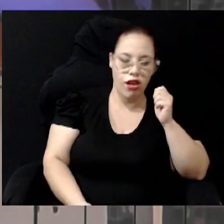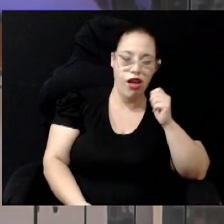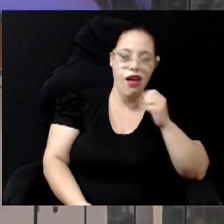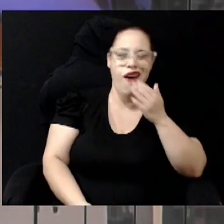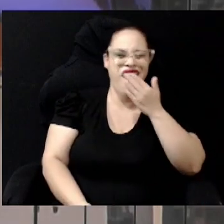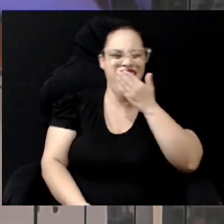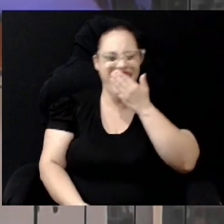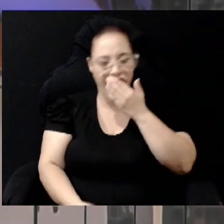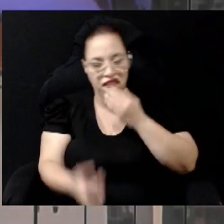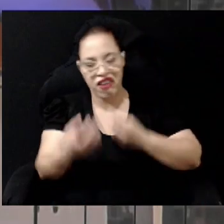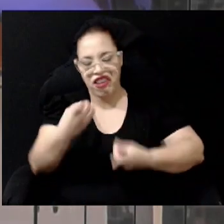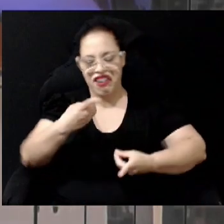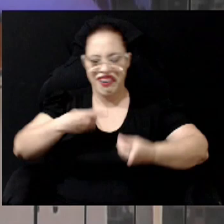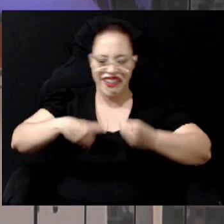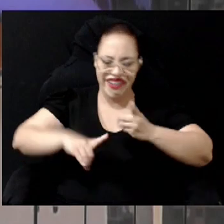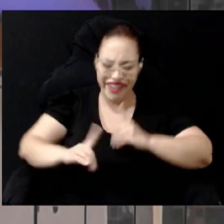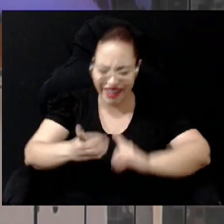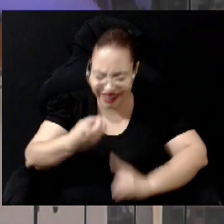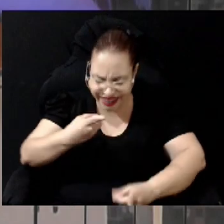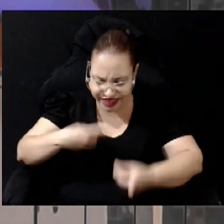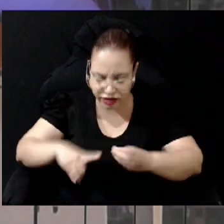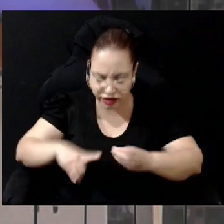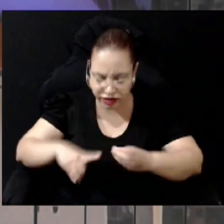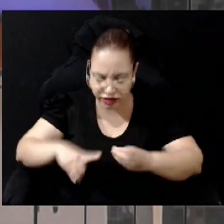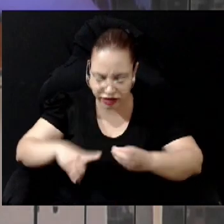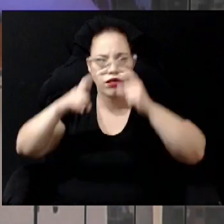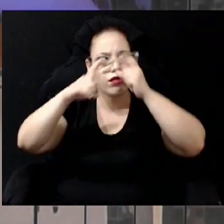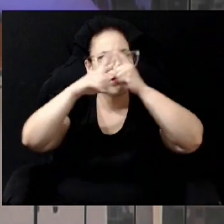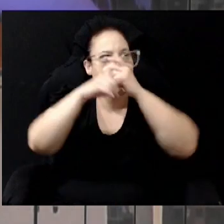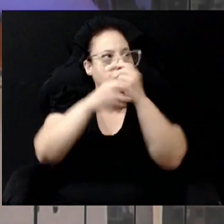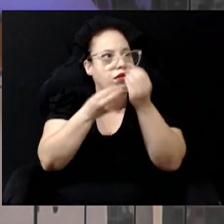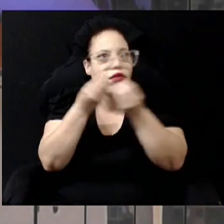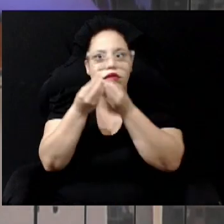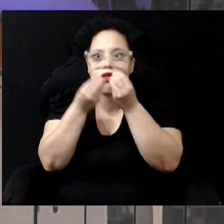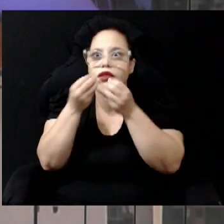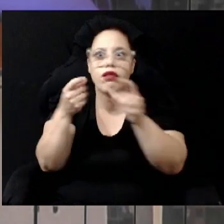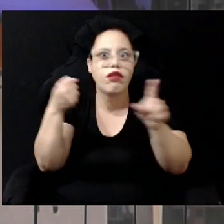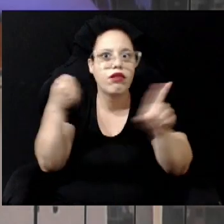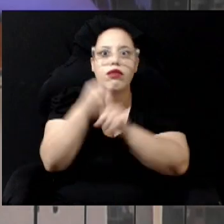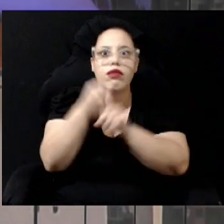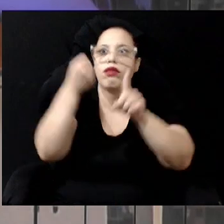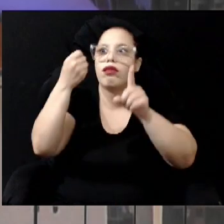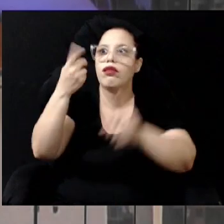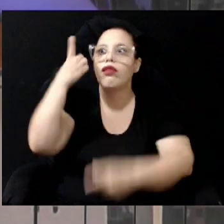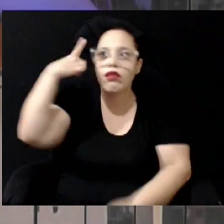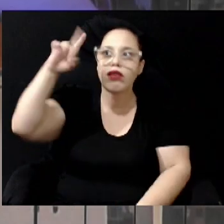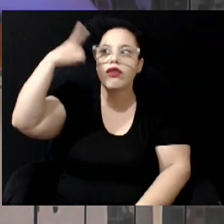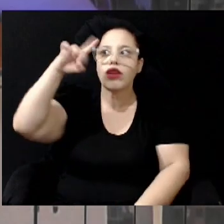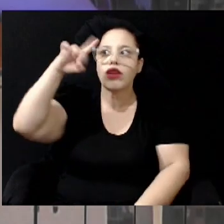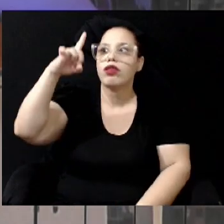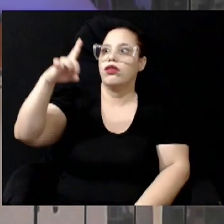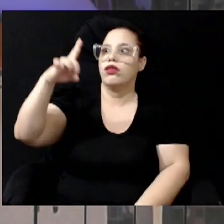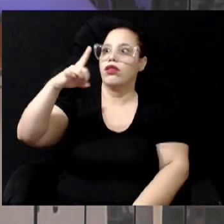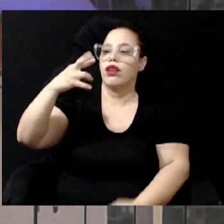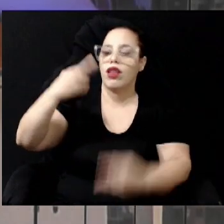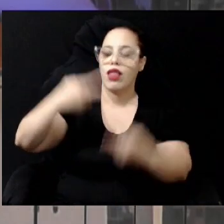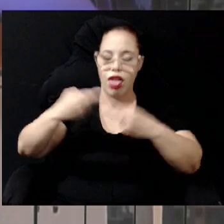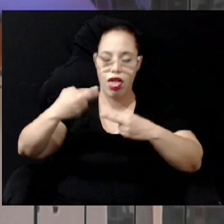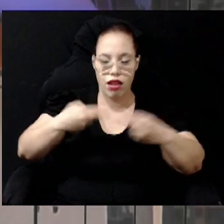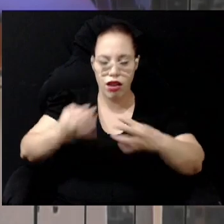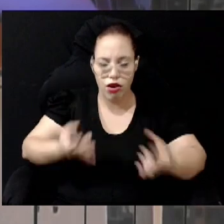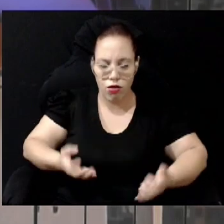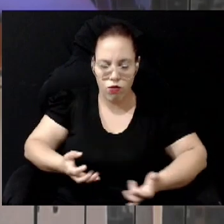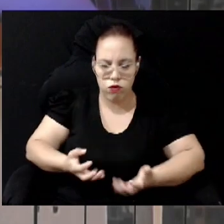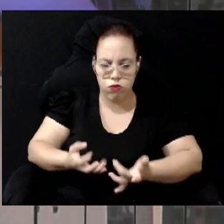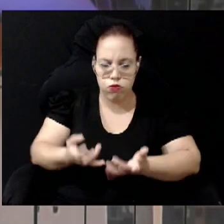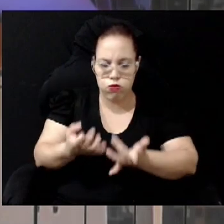disse, o mais difícil talvez seja perceber o quanto isso impacta no nosso dia a dia, né? Com relação às queimadas, por exemplo, a gente